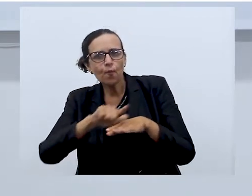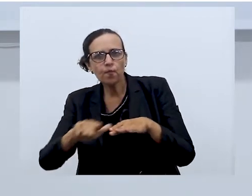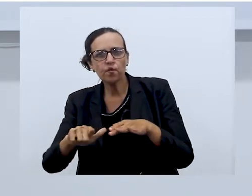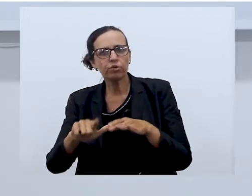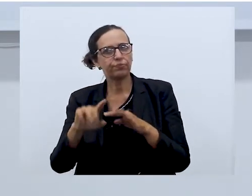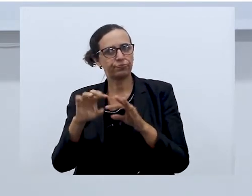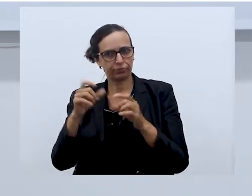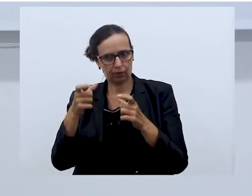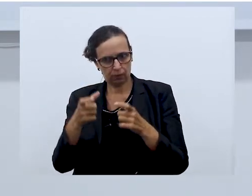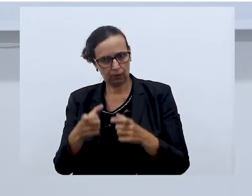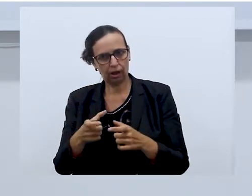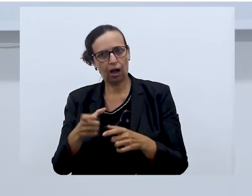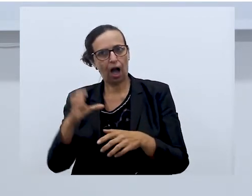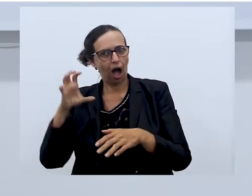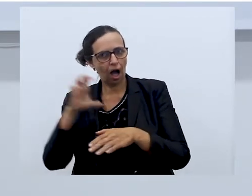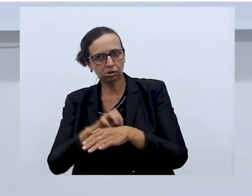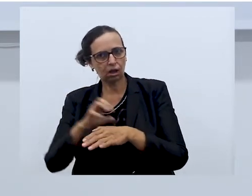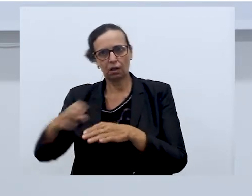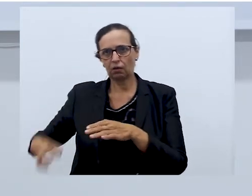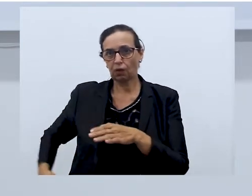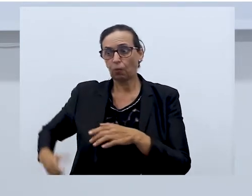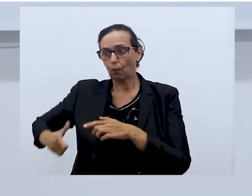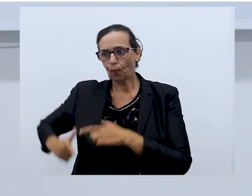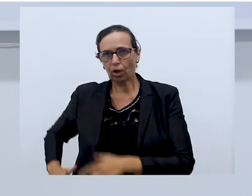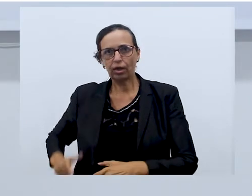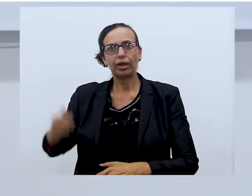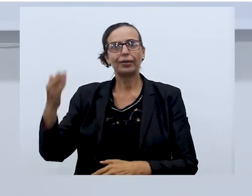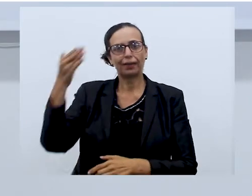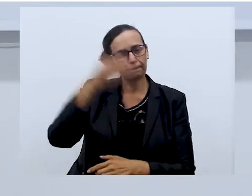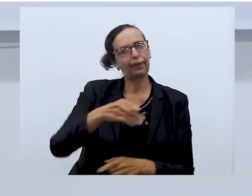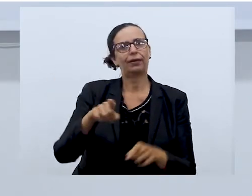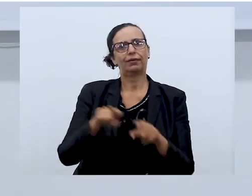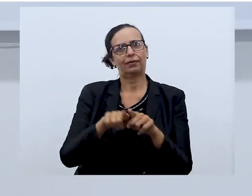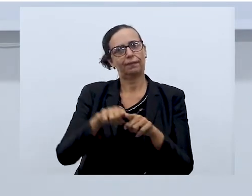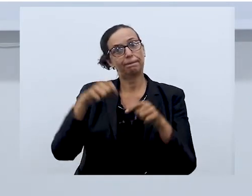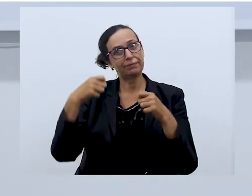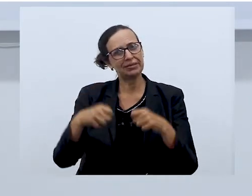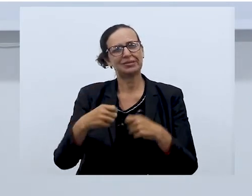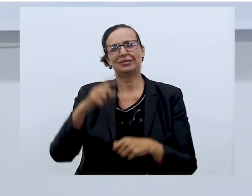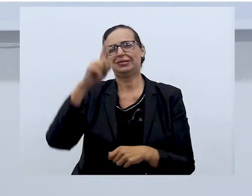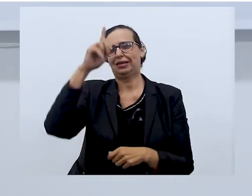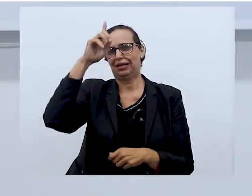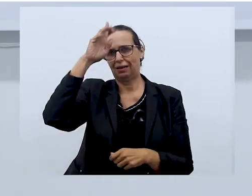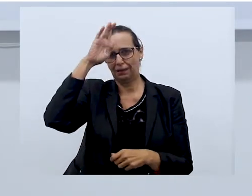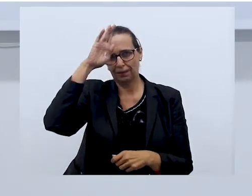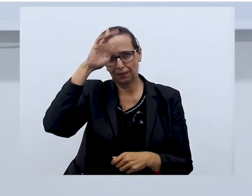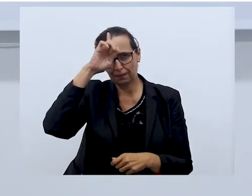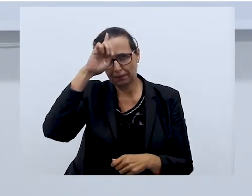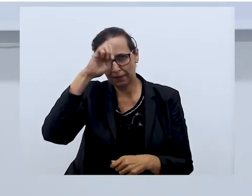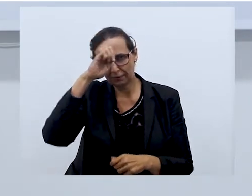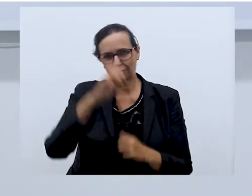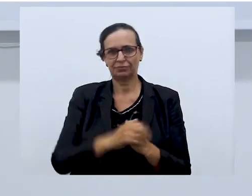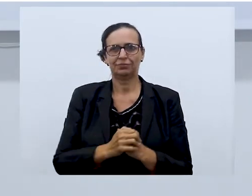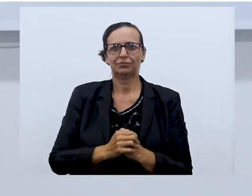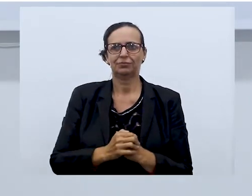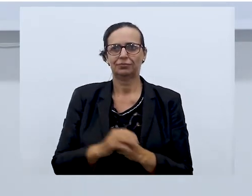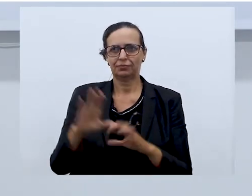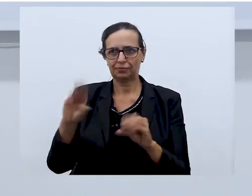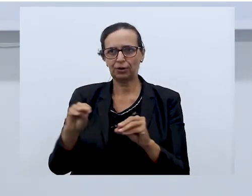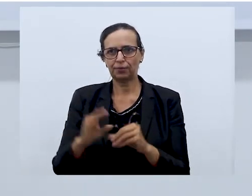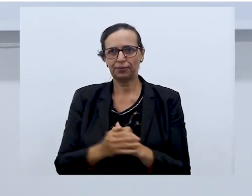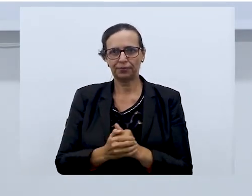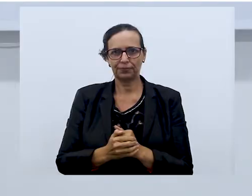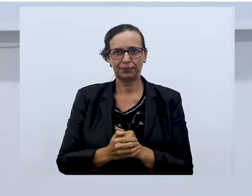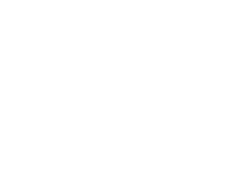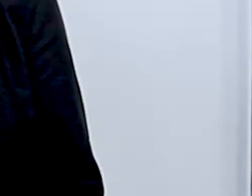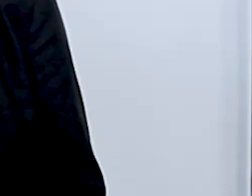a área com sabão e procurar um posto de saúde ou pronto-socorro, de preferência com a caderneta de vacinação.